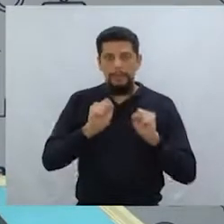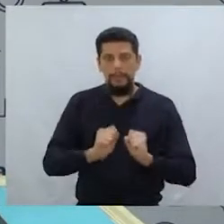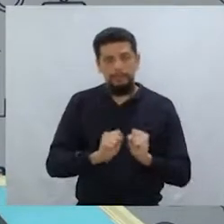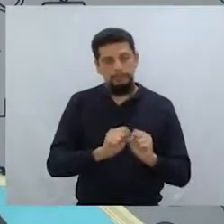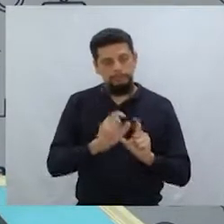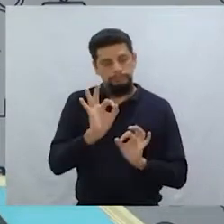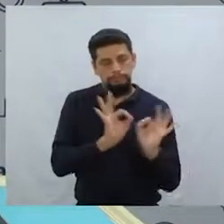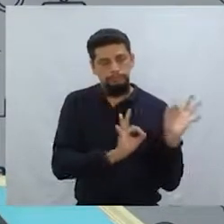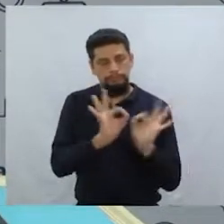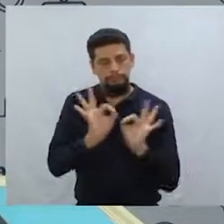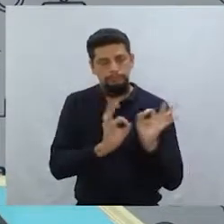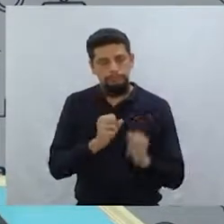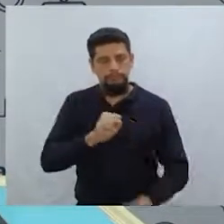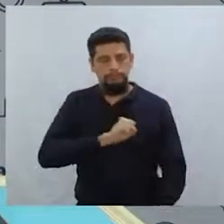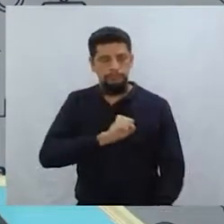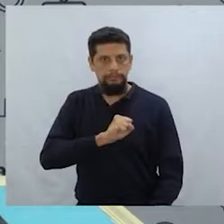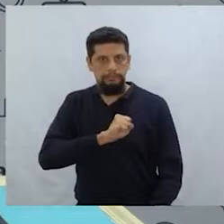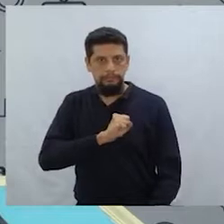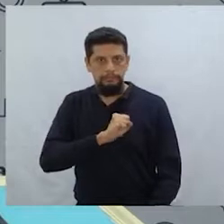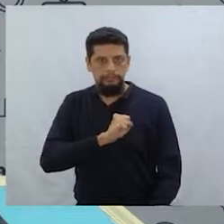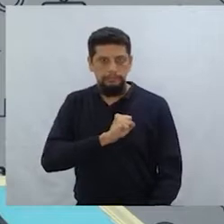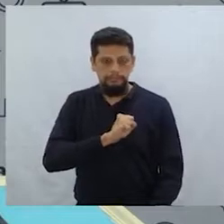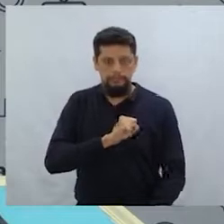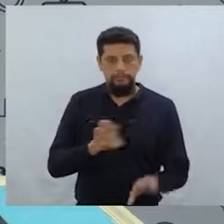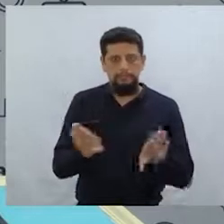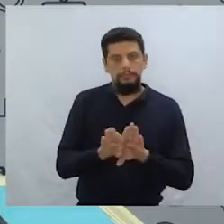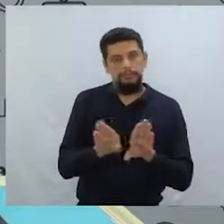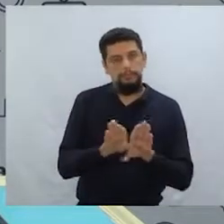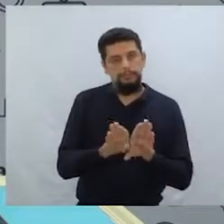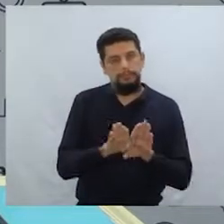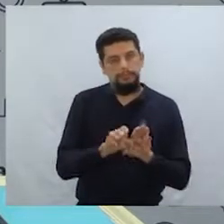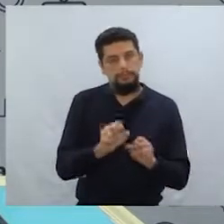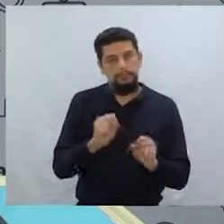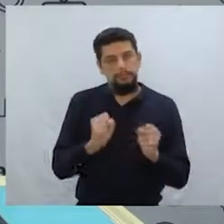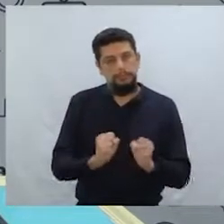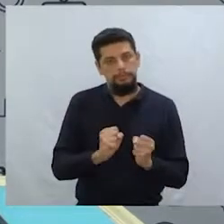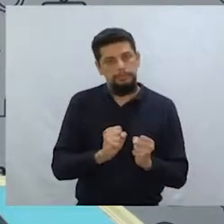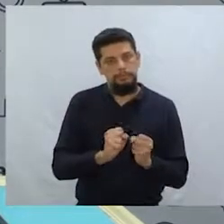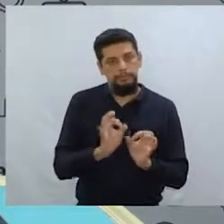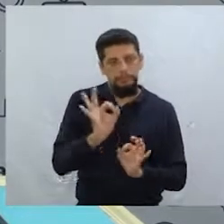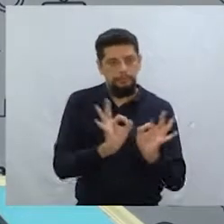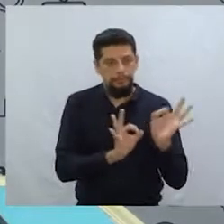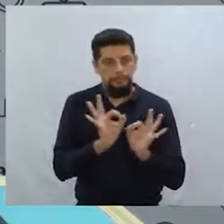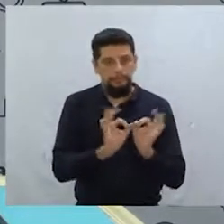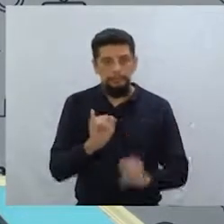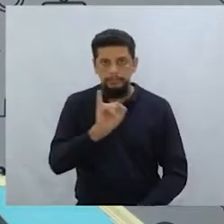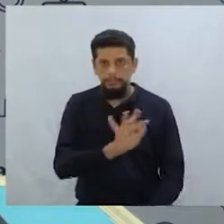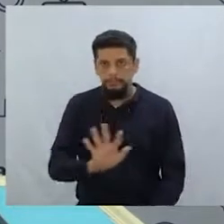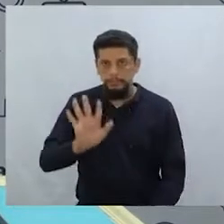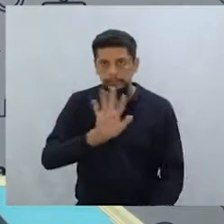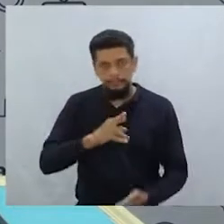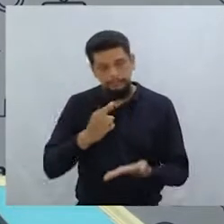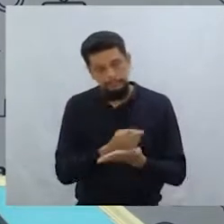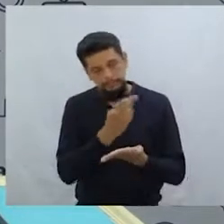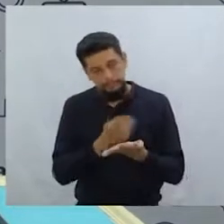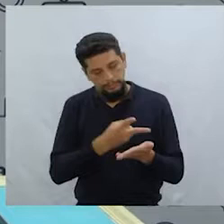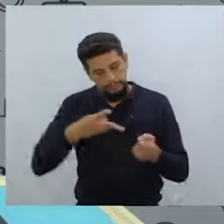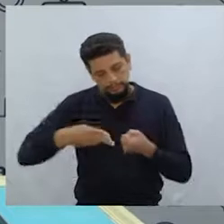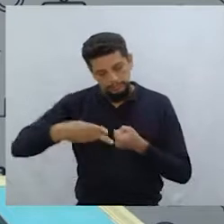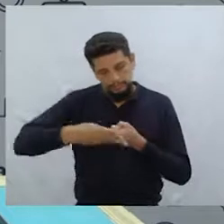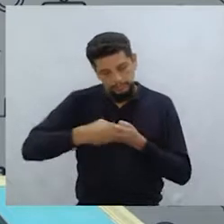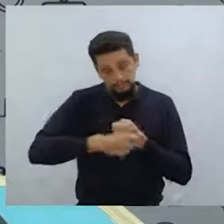fotografias, mas você pode organizar aí com os números ou até mesmo com figuras, imagens